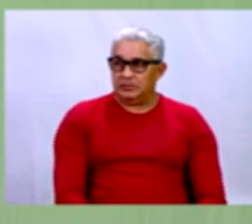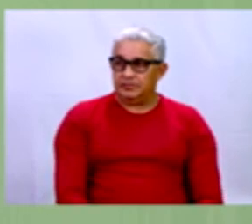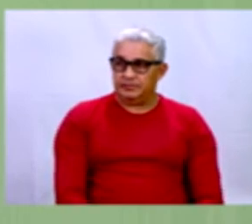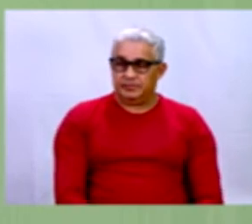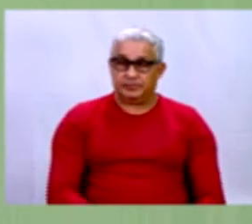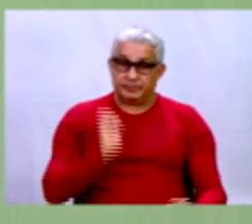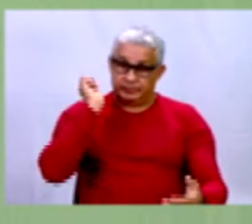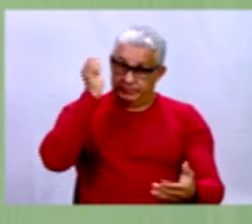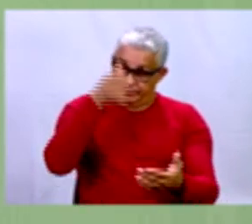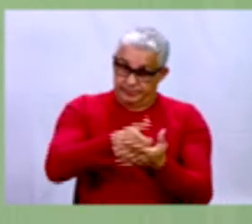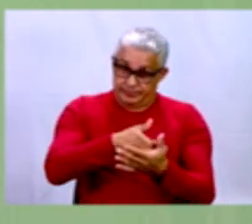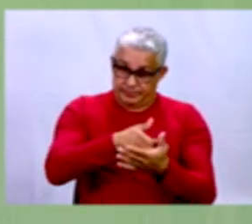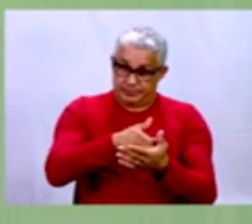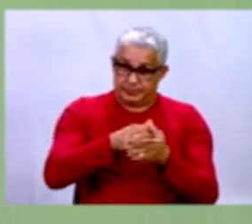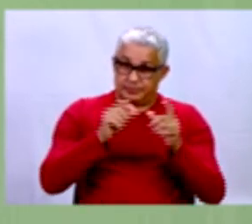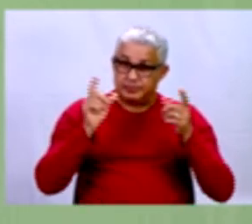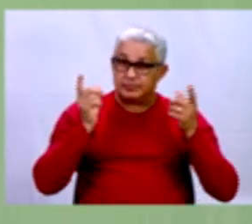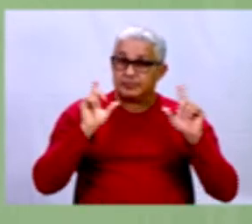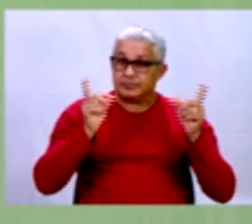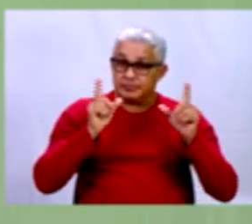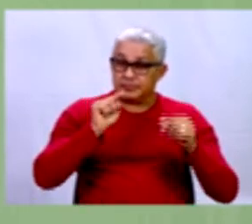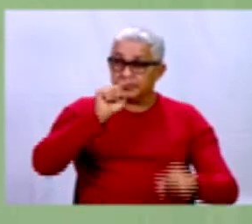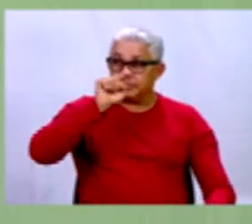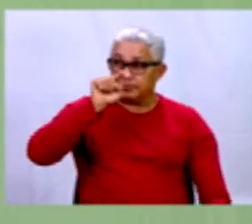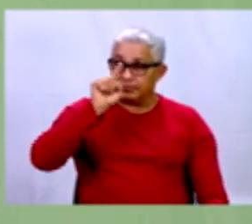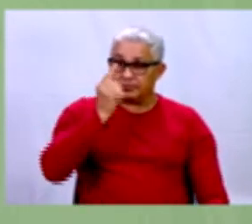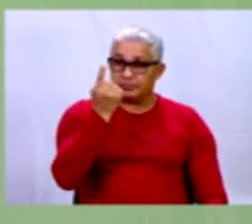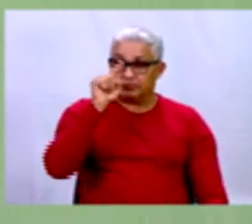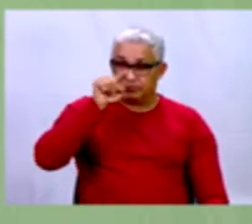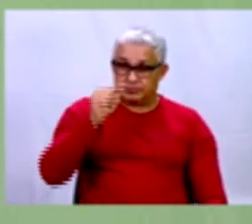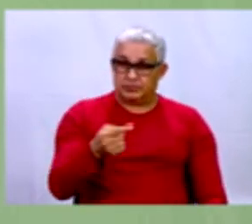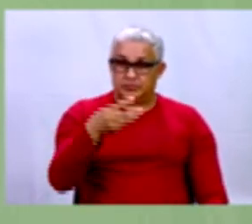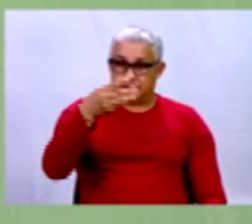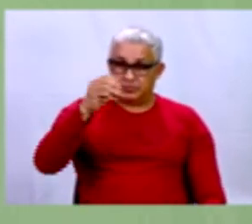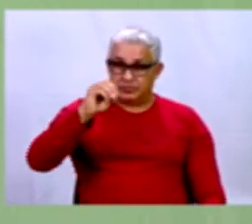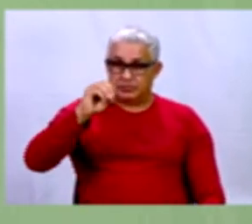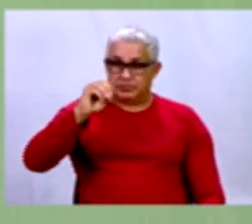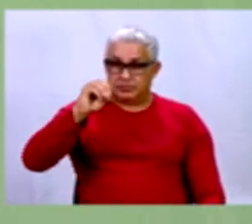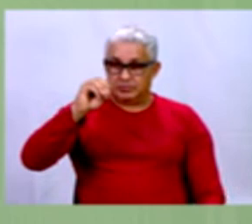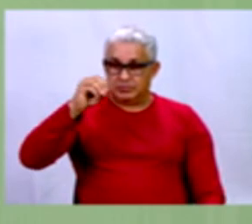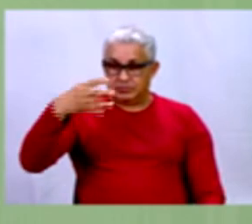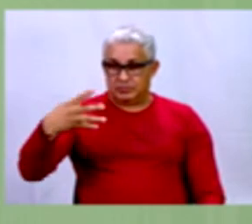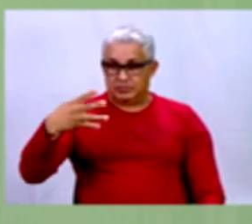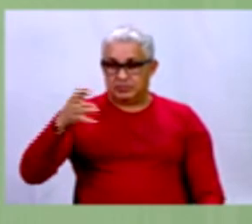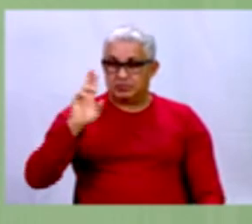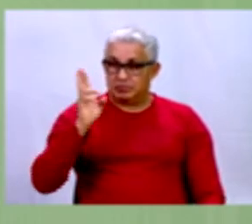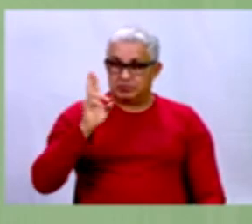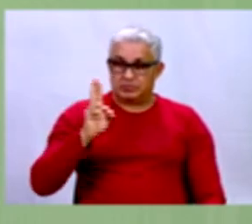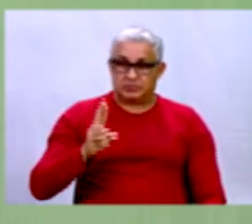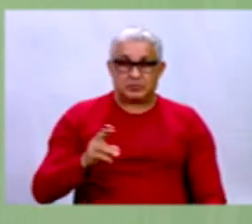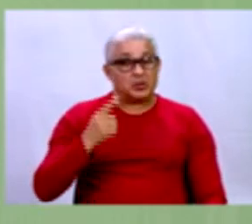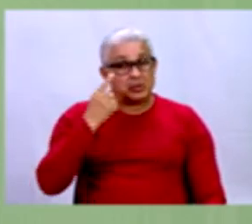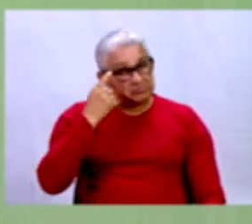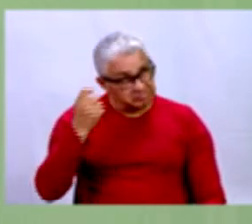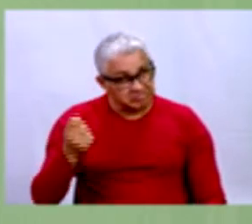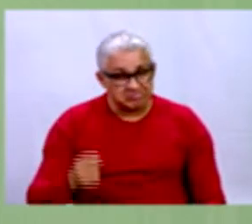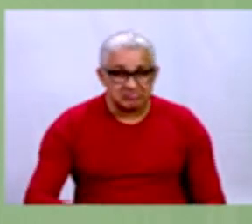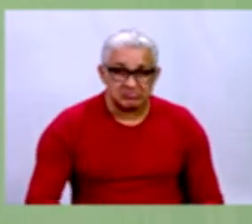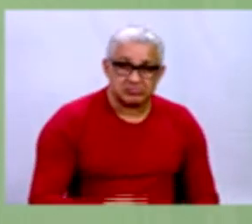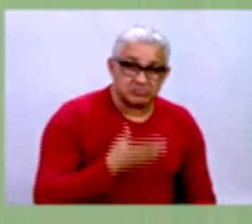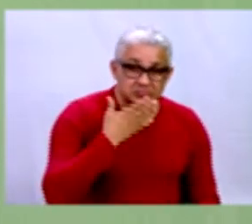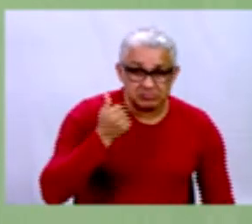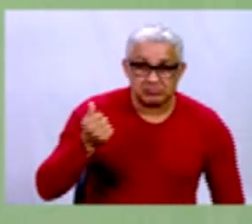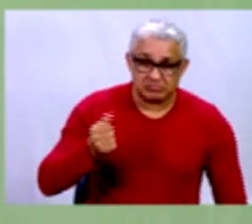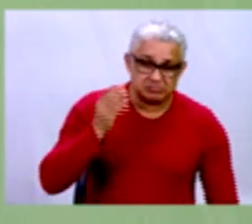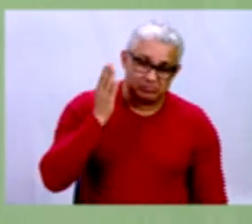à vista do televisor é de R$ 1.304. Então, é bem interessante a gente